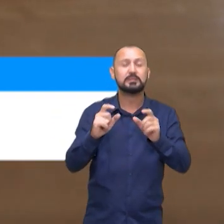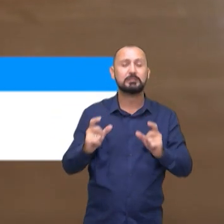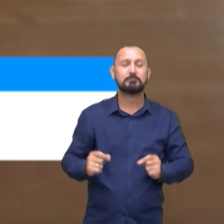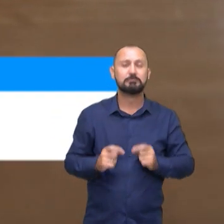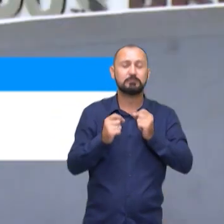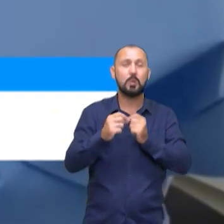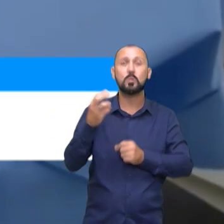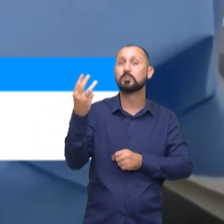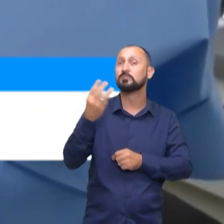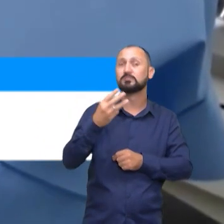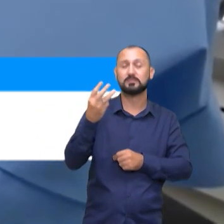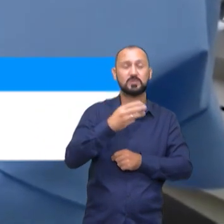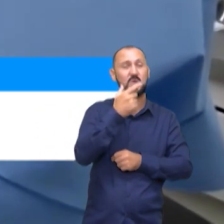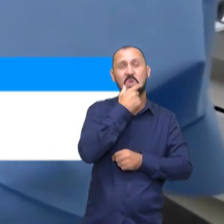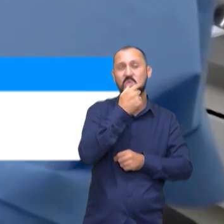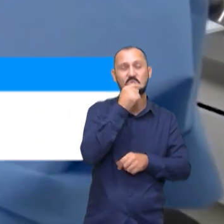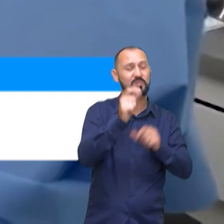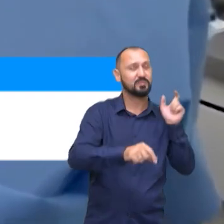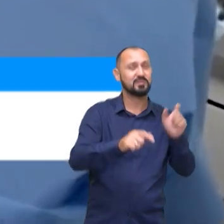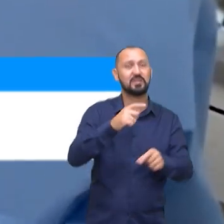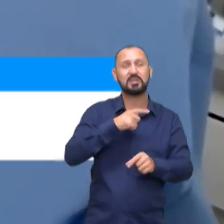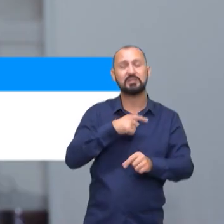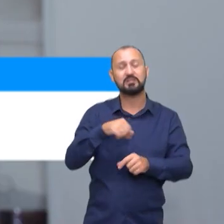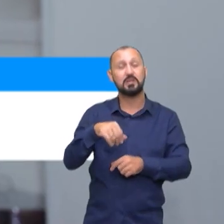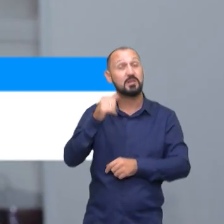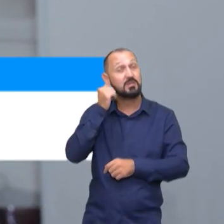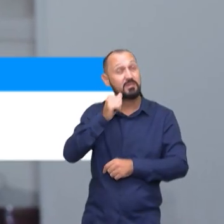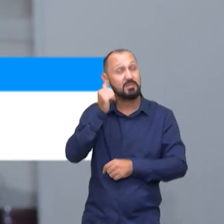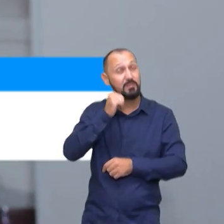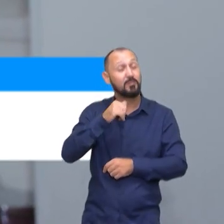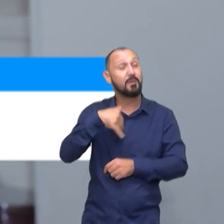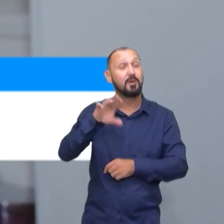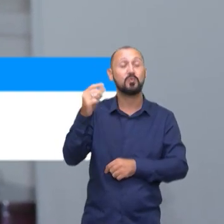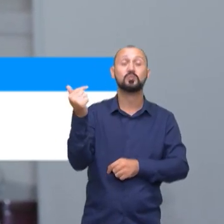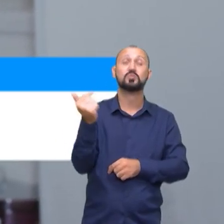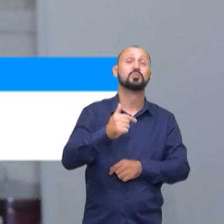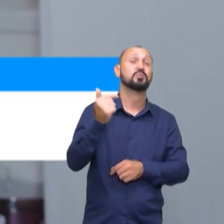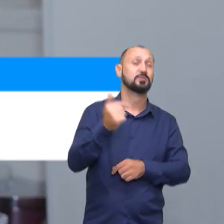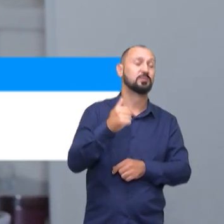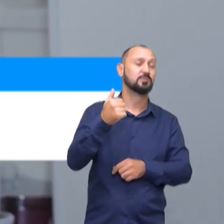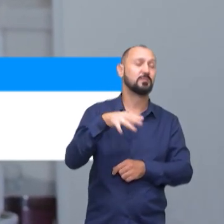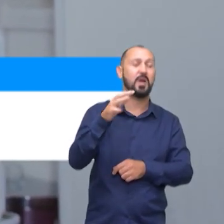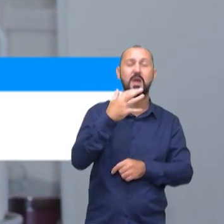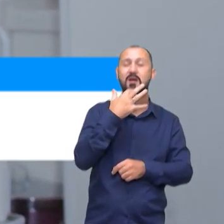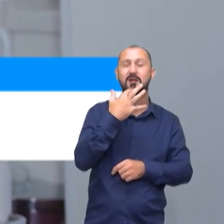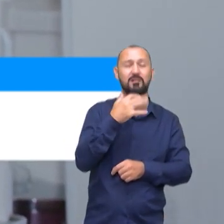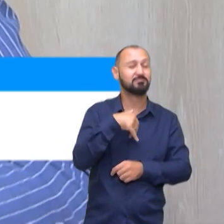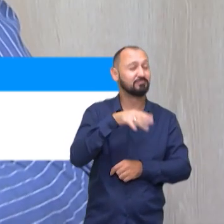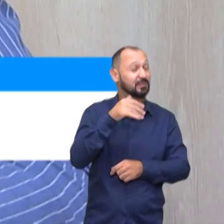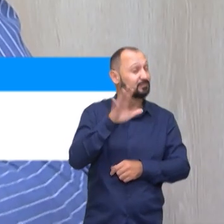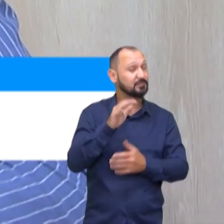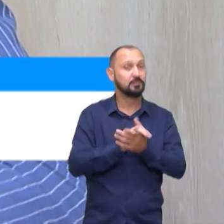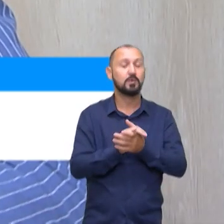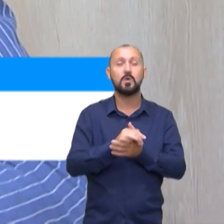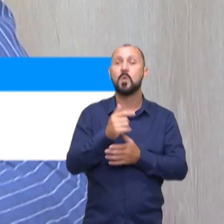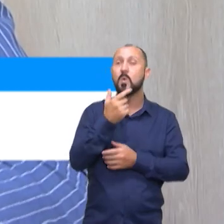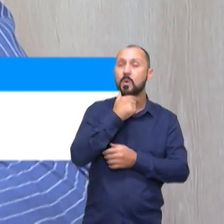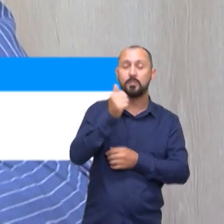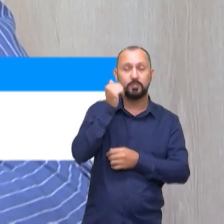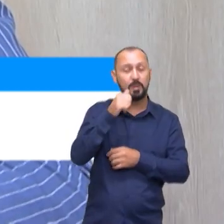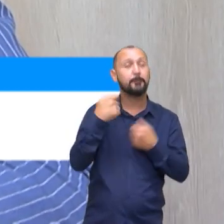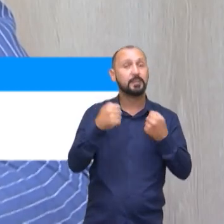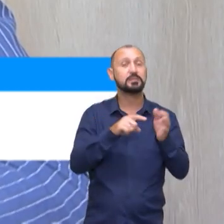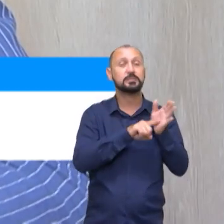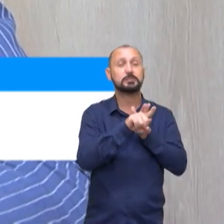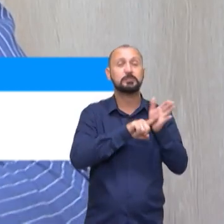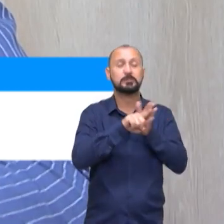tipo de câncer é o terceiro mais comum entre os homens e, no caso das mulheres, é o segundo tipo mais comum. Tanto mulher e homem, sim,